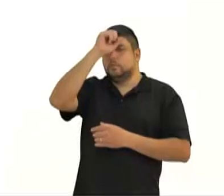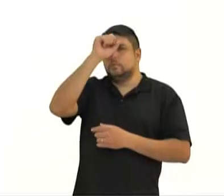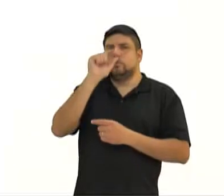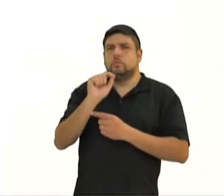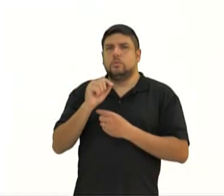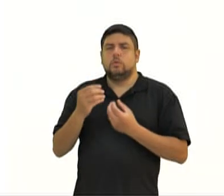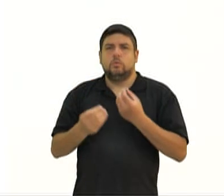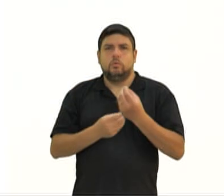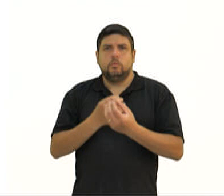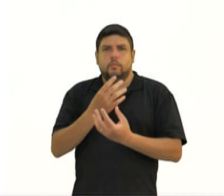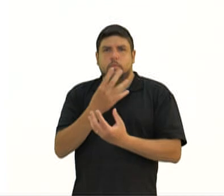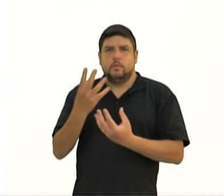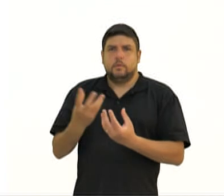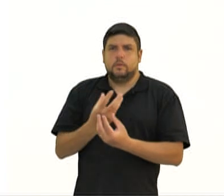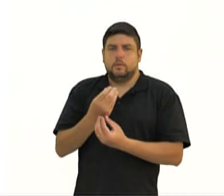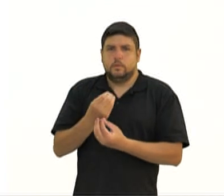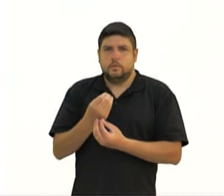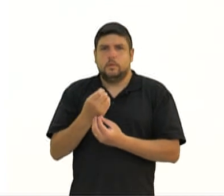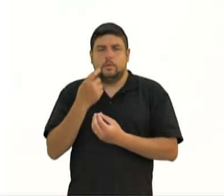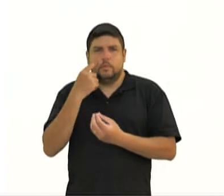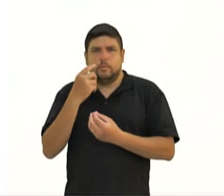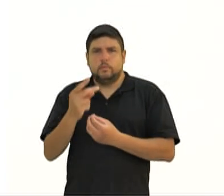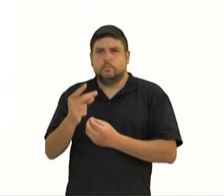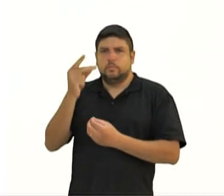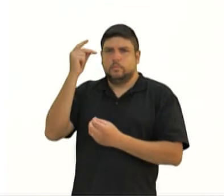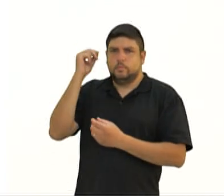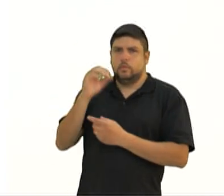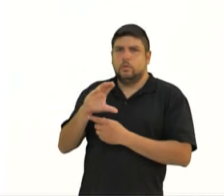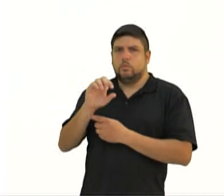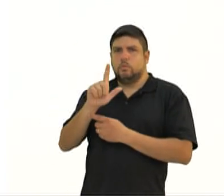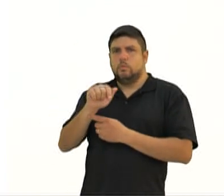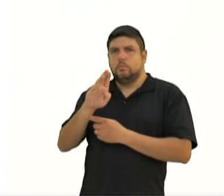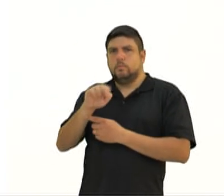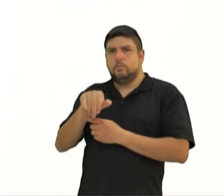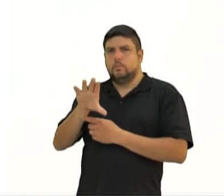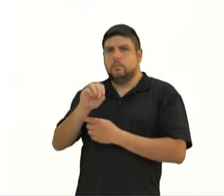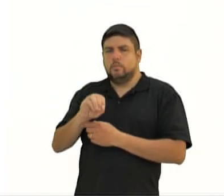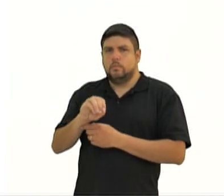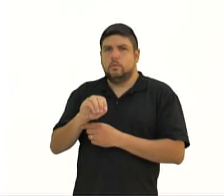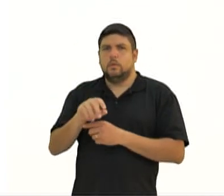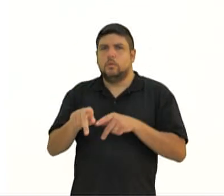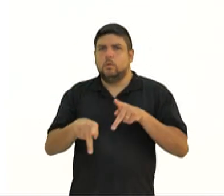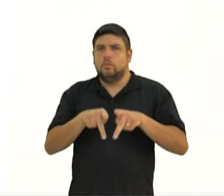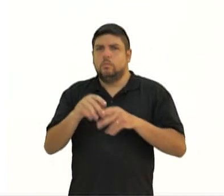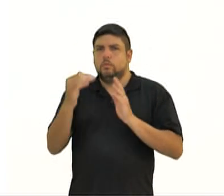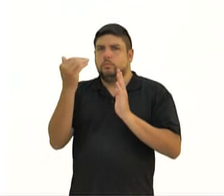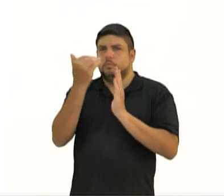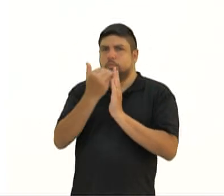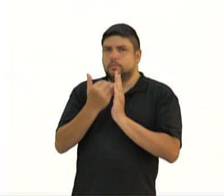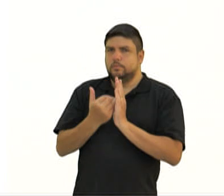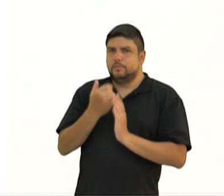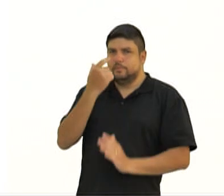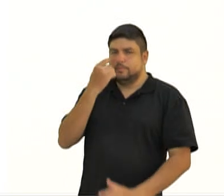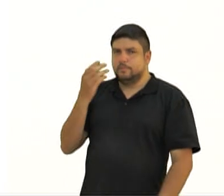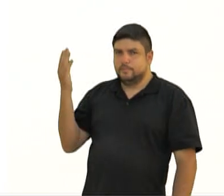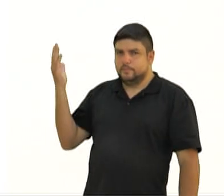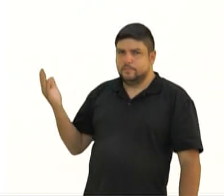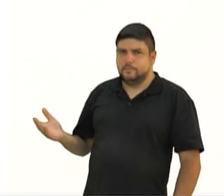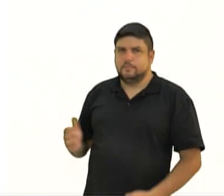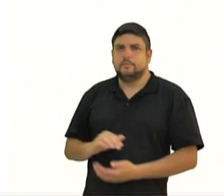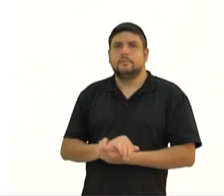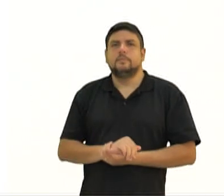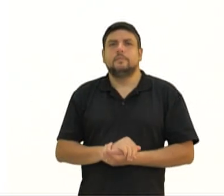a arte no período pré-colombiano, povos moxicas, tihuanacos, chimus e incas. Nós vimos